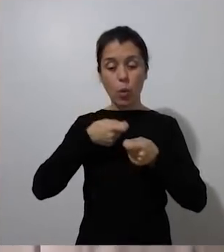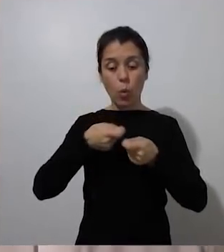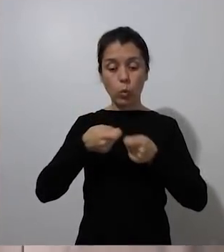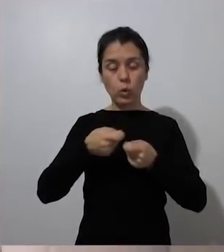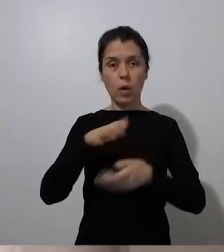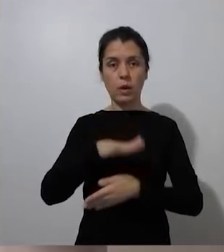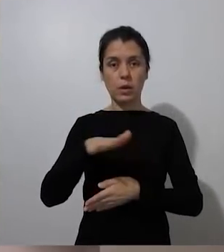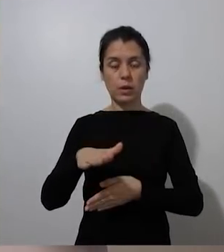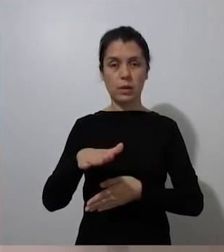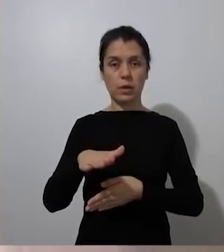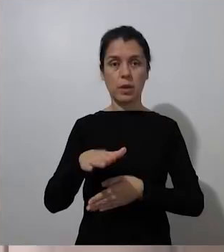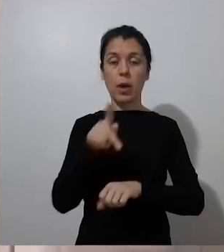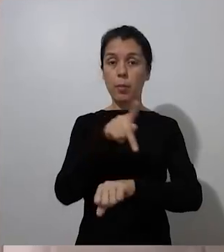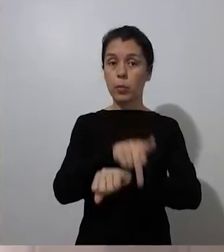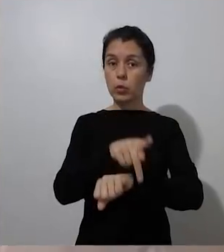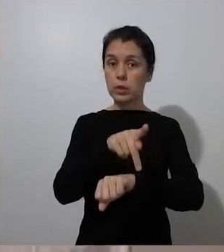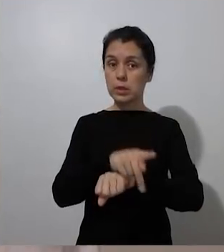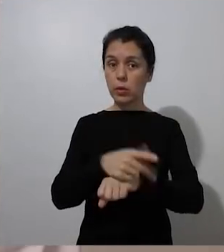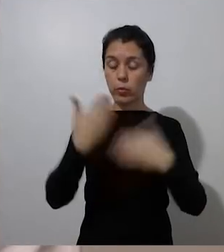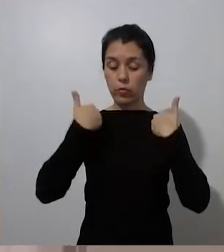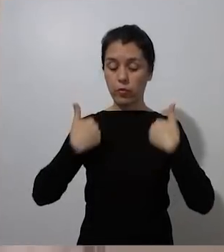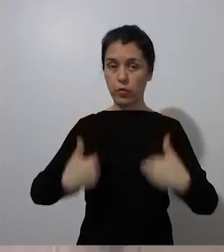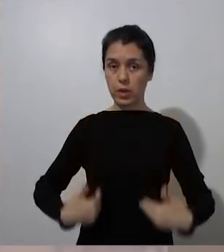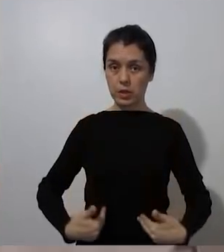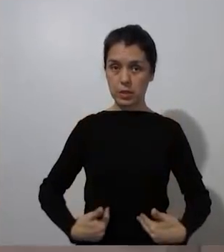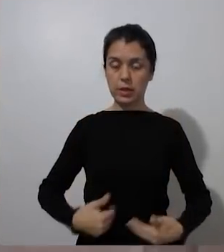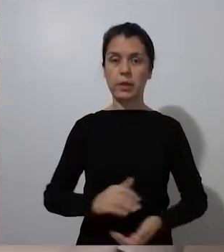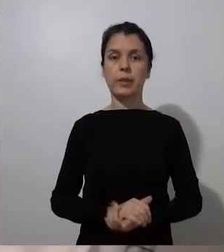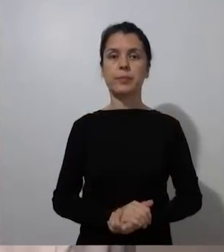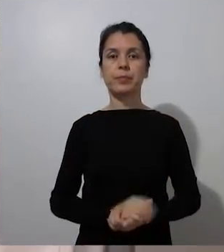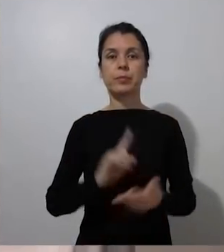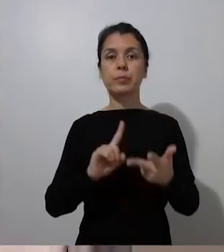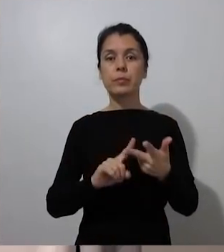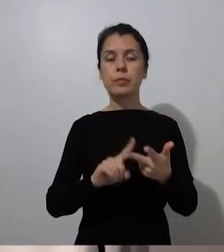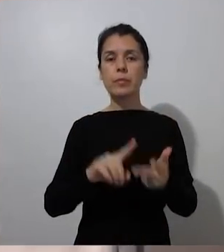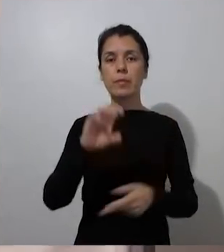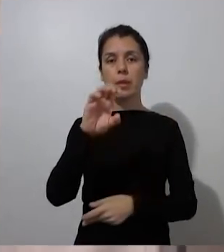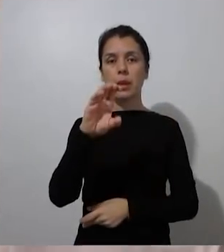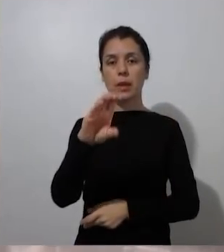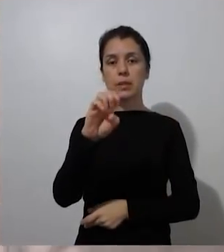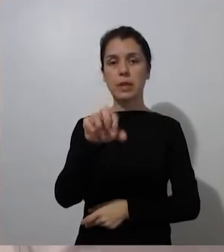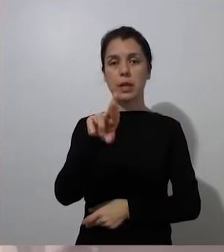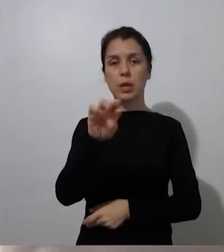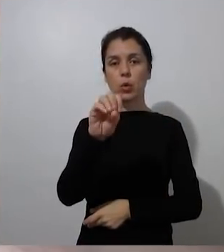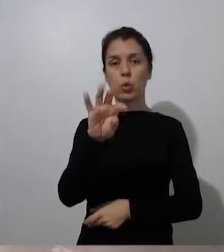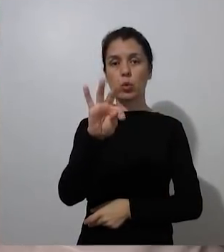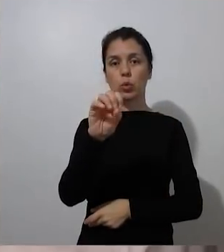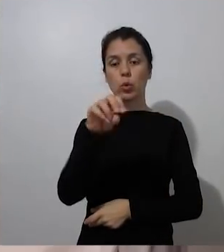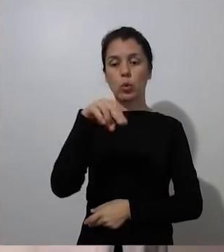Então isso vai controlar muito a criança. Então isso também é proteção de integridade física. Nós vamos notar que outro neurotransmissor,